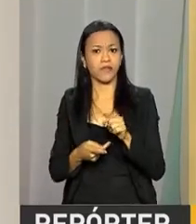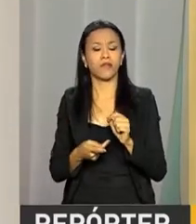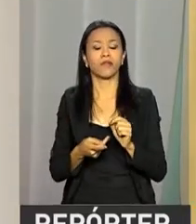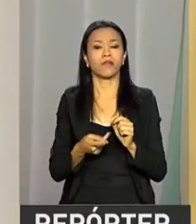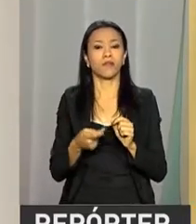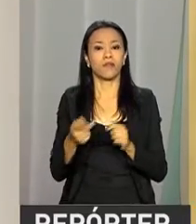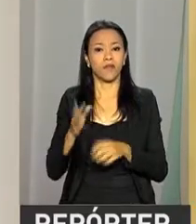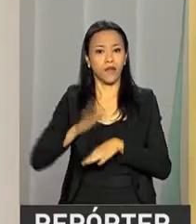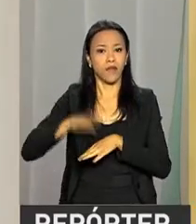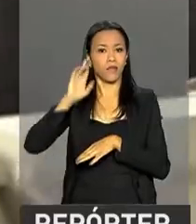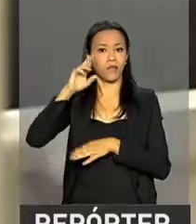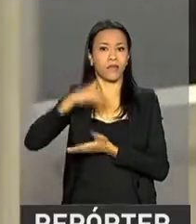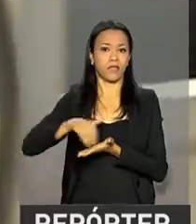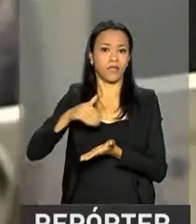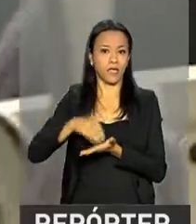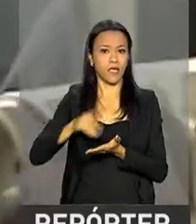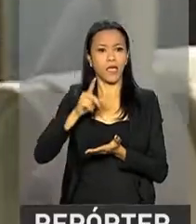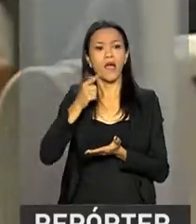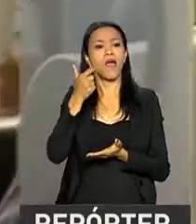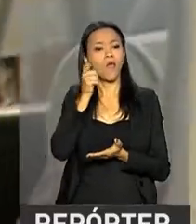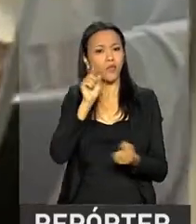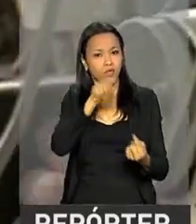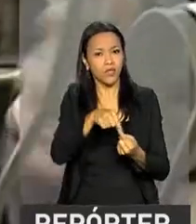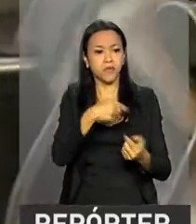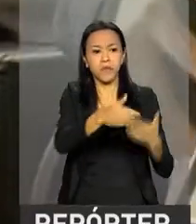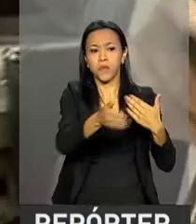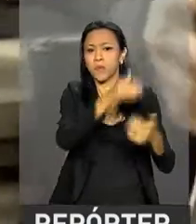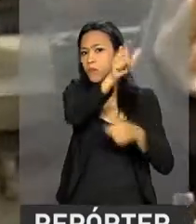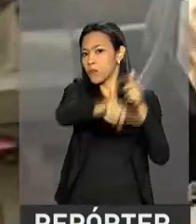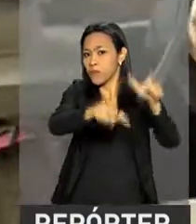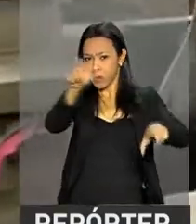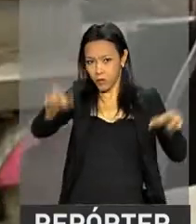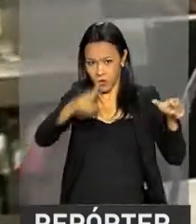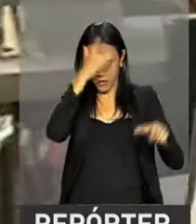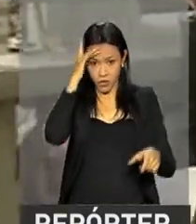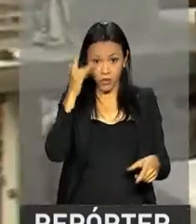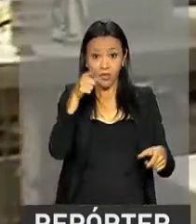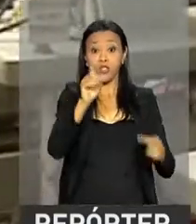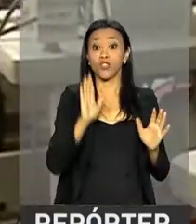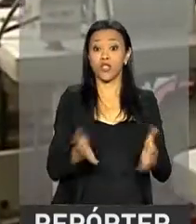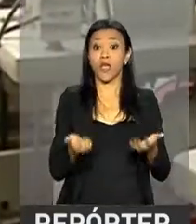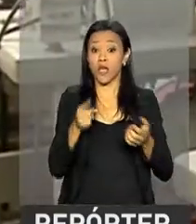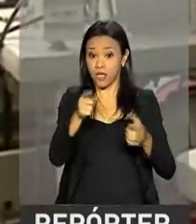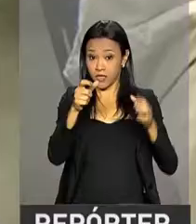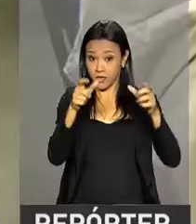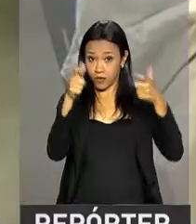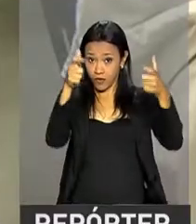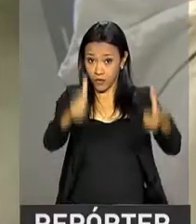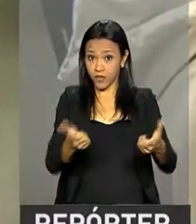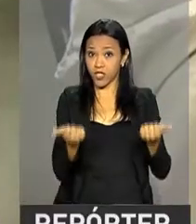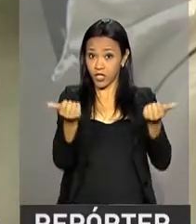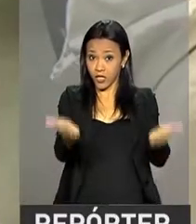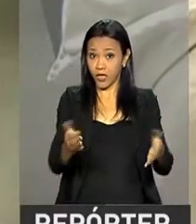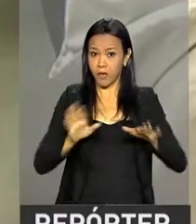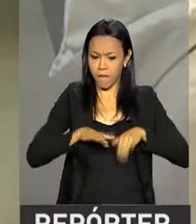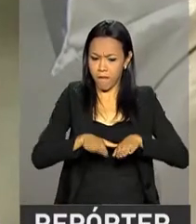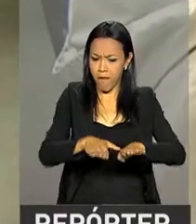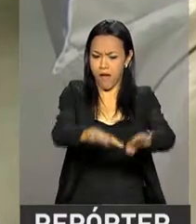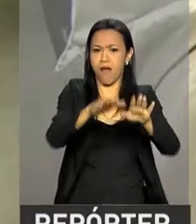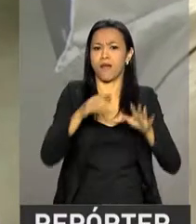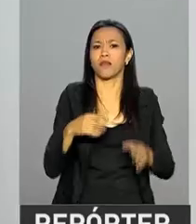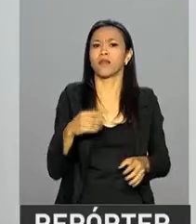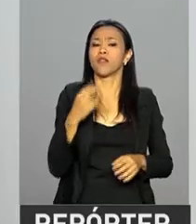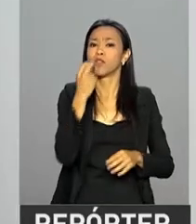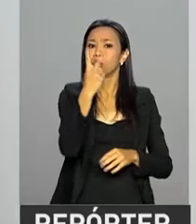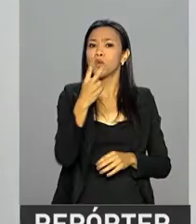cidadão o projeto tear já ganhou computadores e máquinas de costura e participa de uma rede que recebeu 2 milhões de